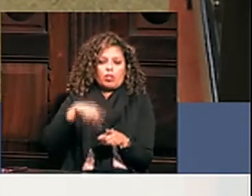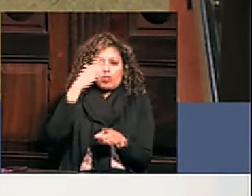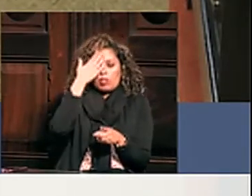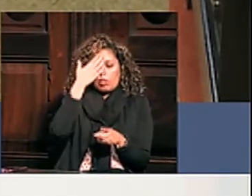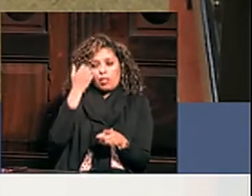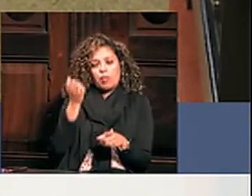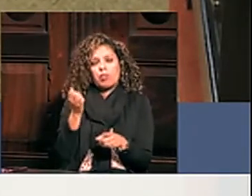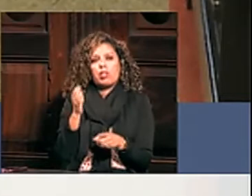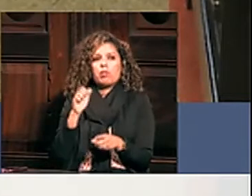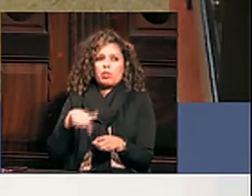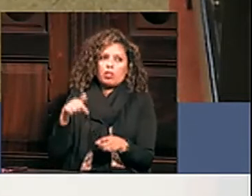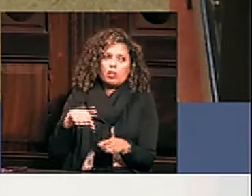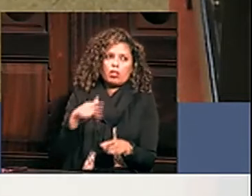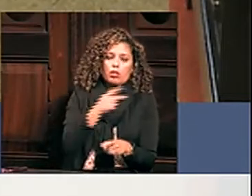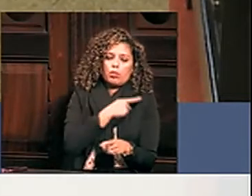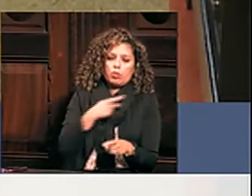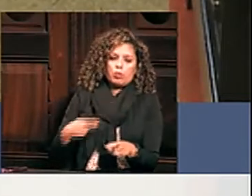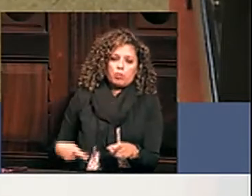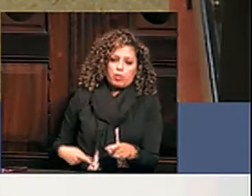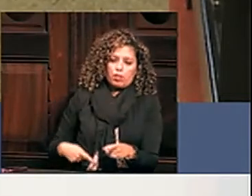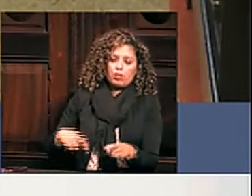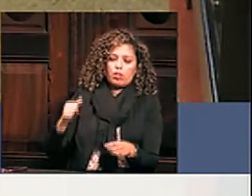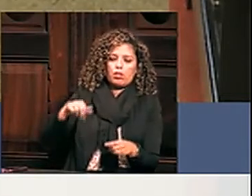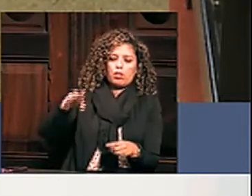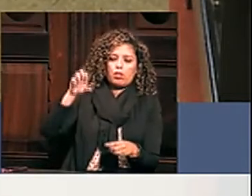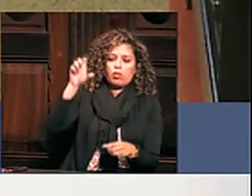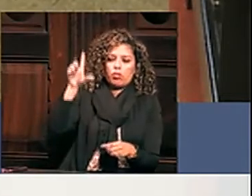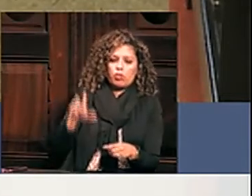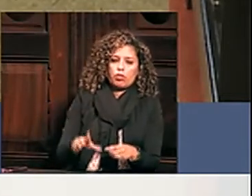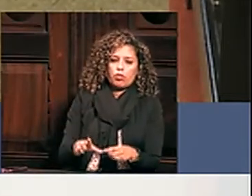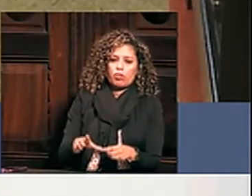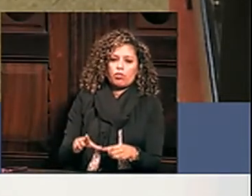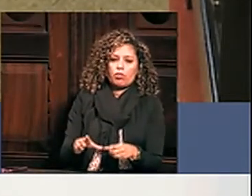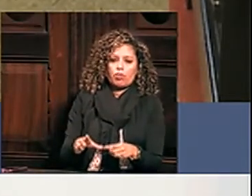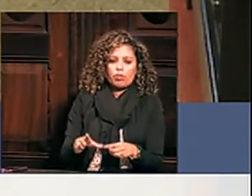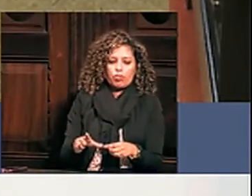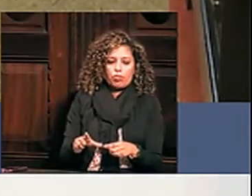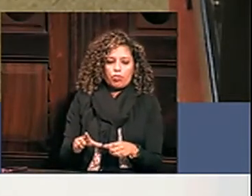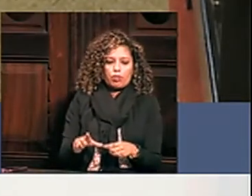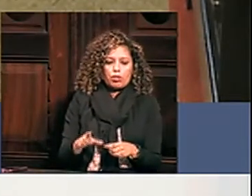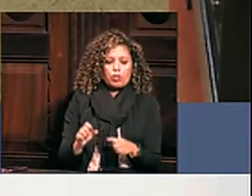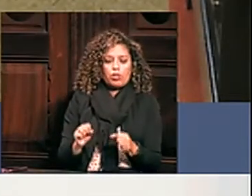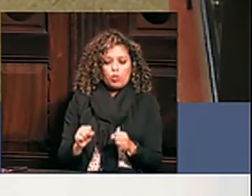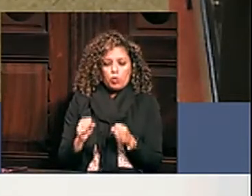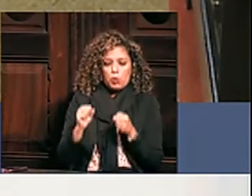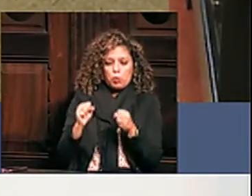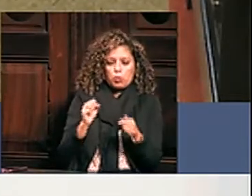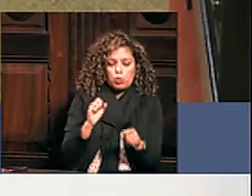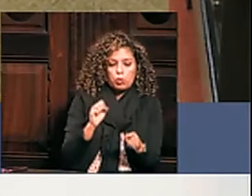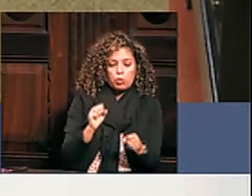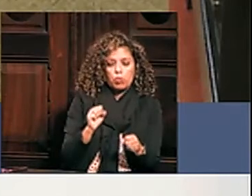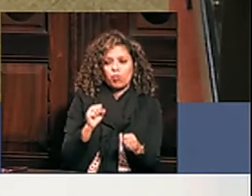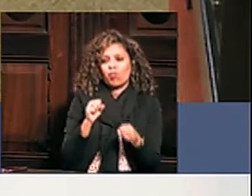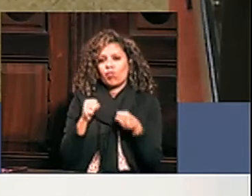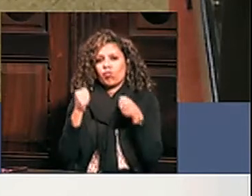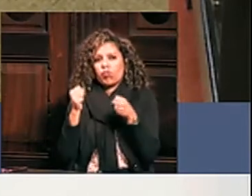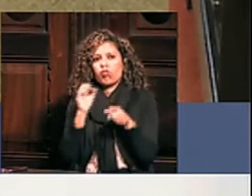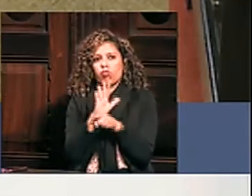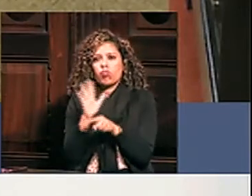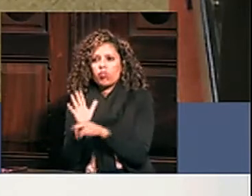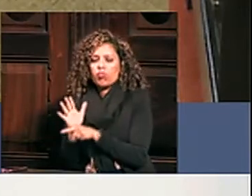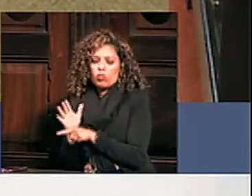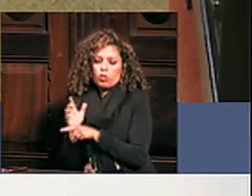presidente titular, André Siciliano, mas também teve a habilidade de muitos outros